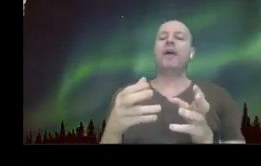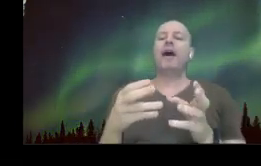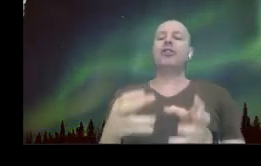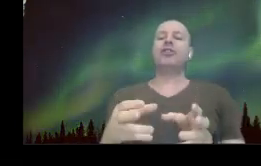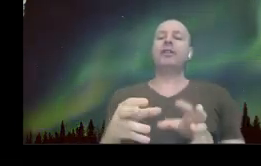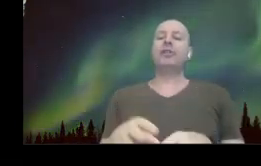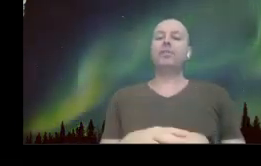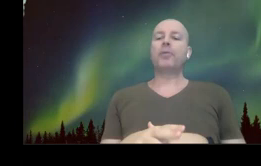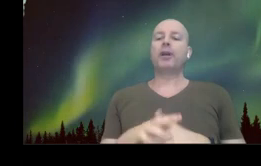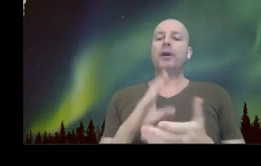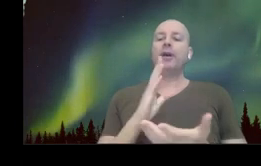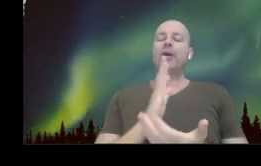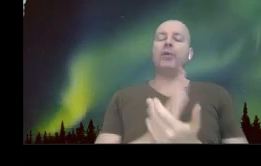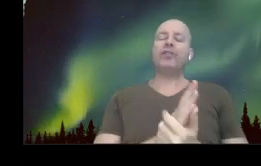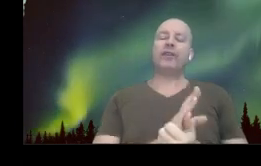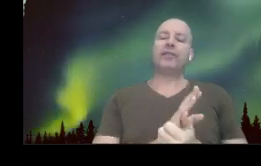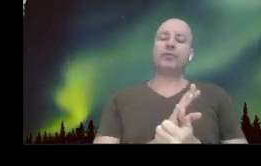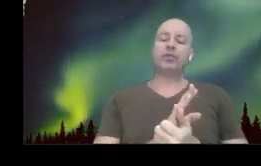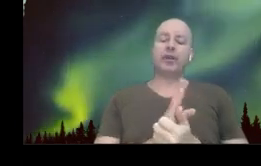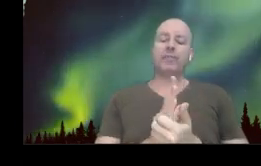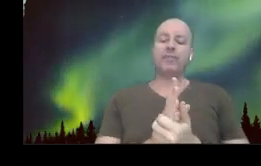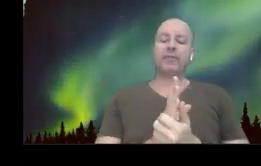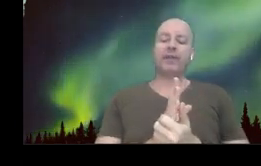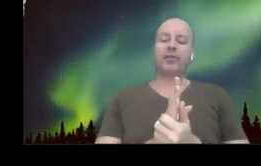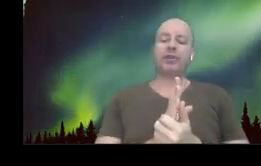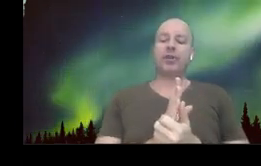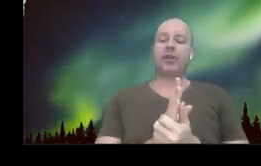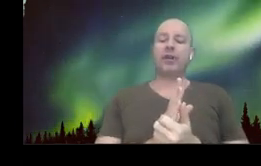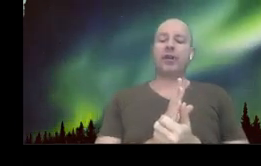chuva, a gente tem tanto problema com essa questão